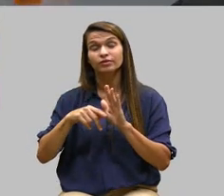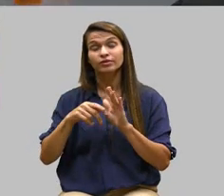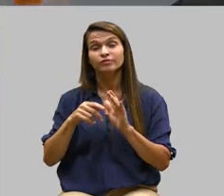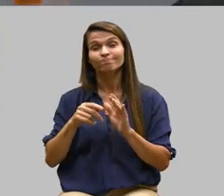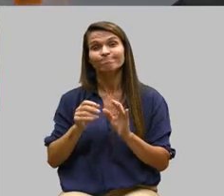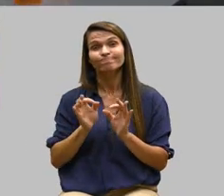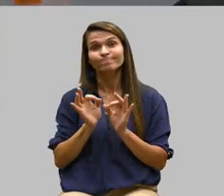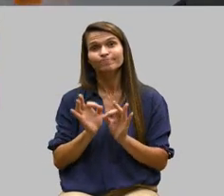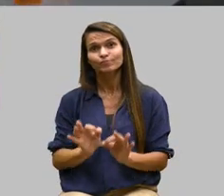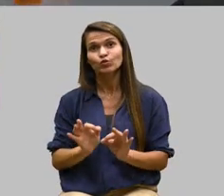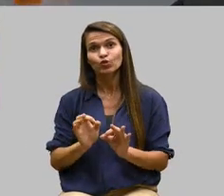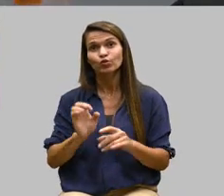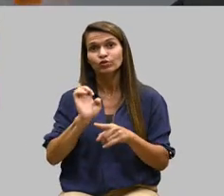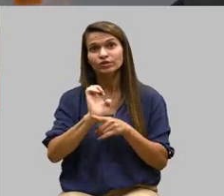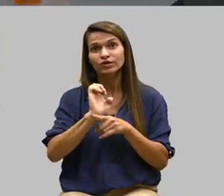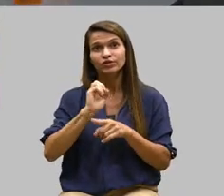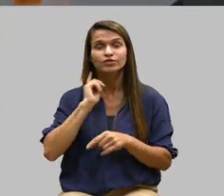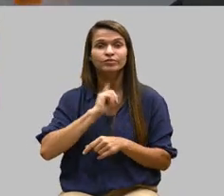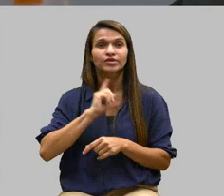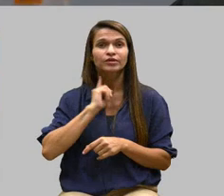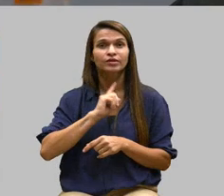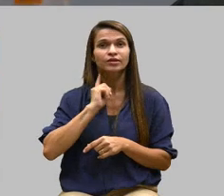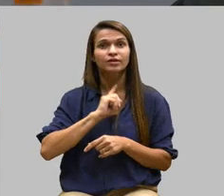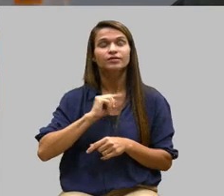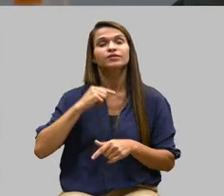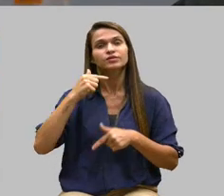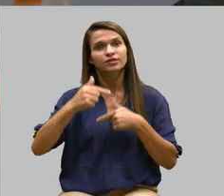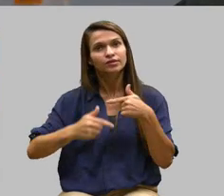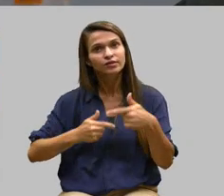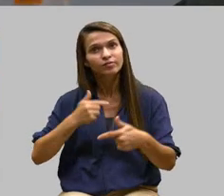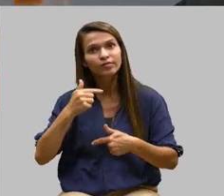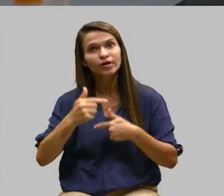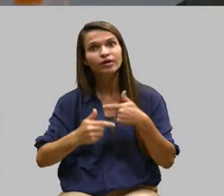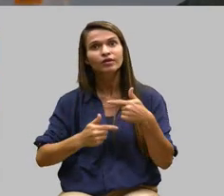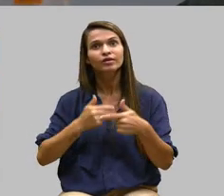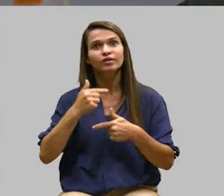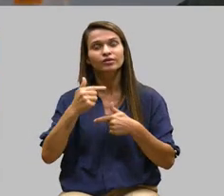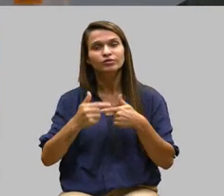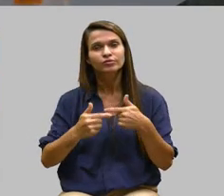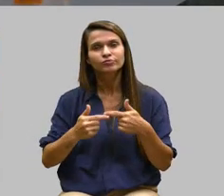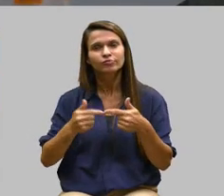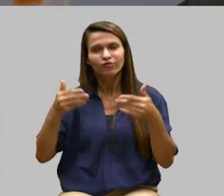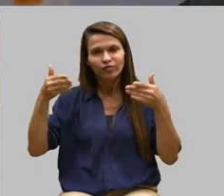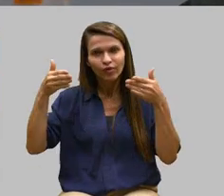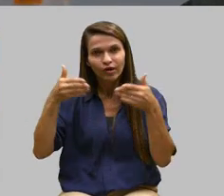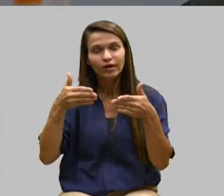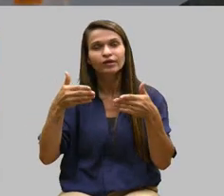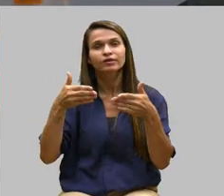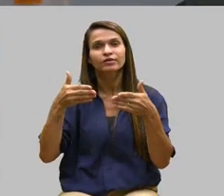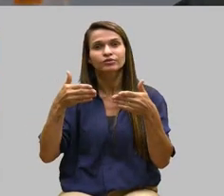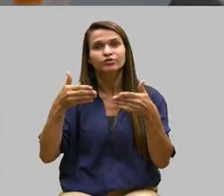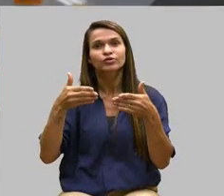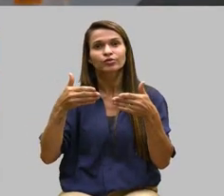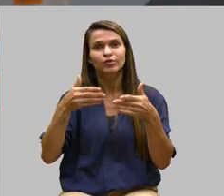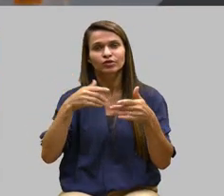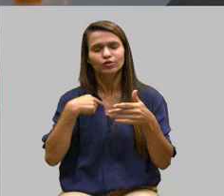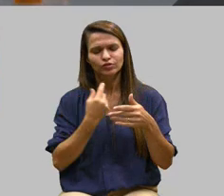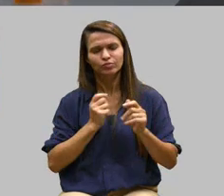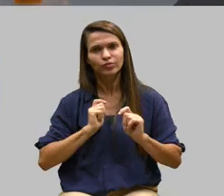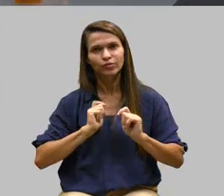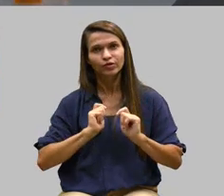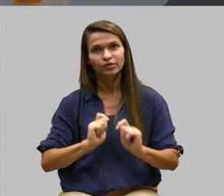gente o estado de Minas Gerais ele está trabalhando de oturnamente para a gente poder fazer também